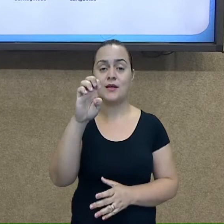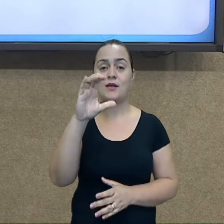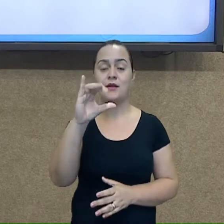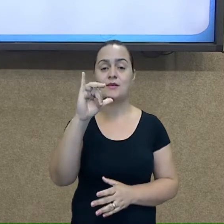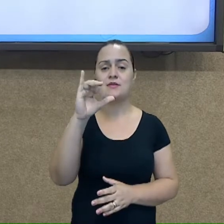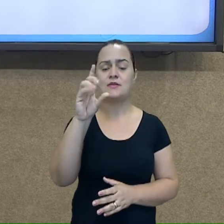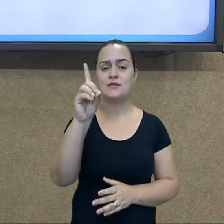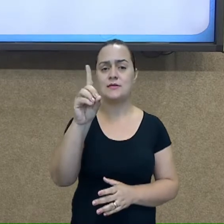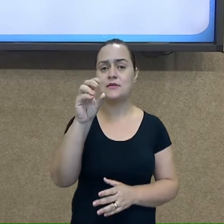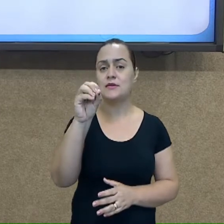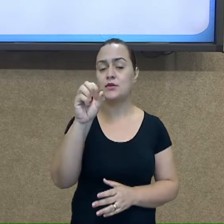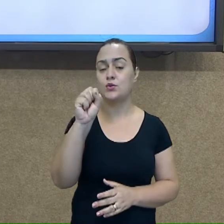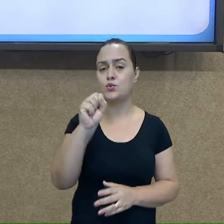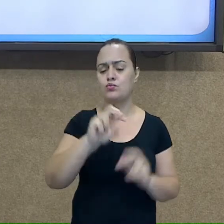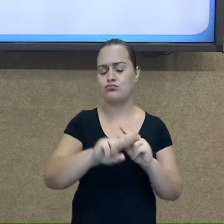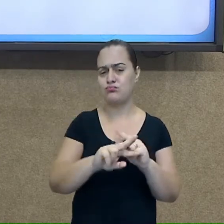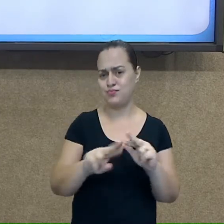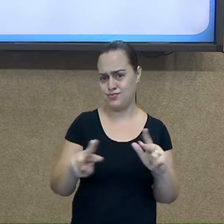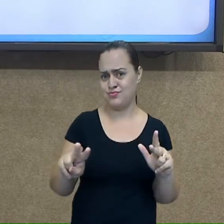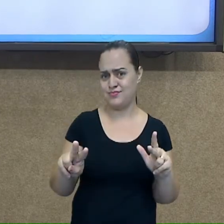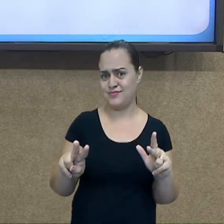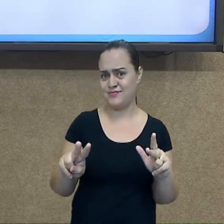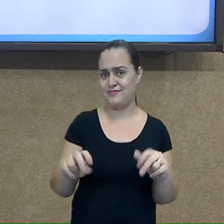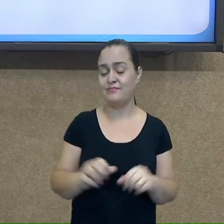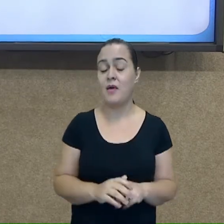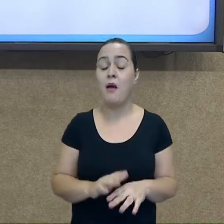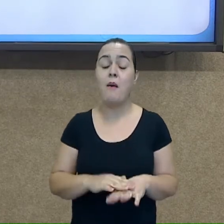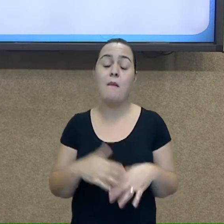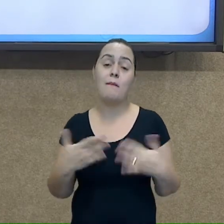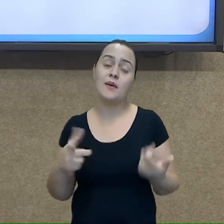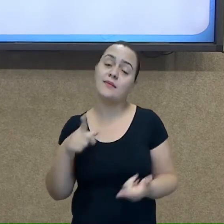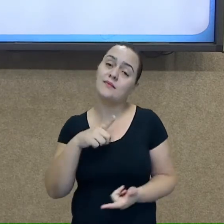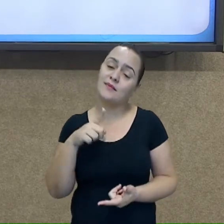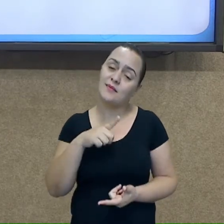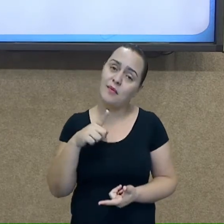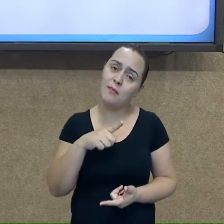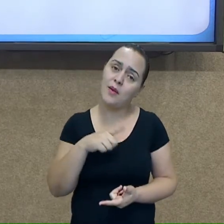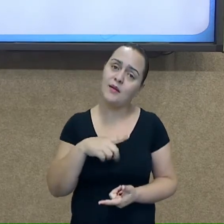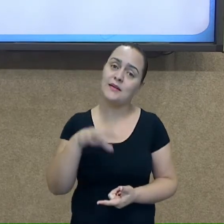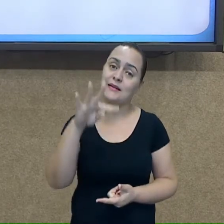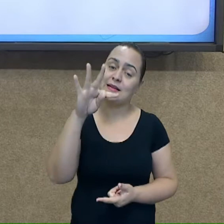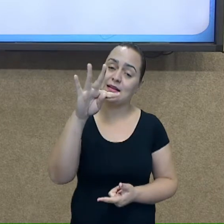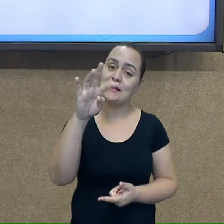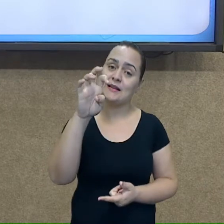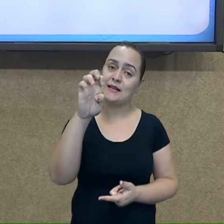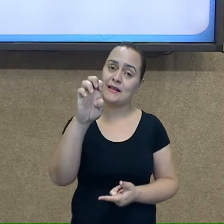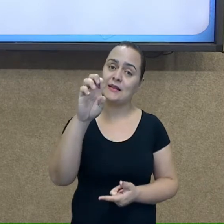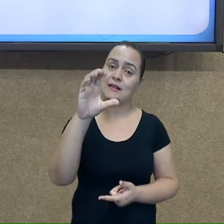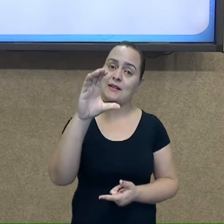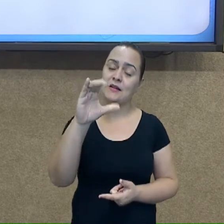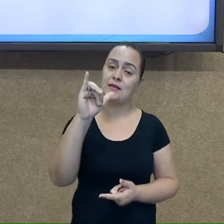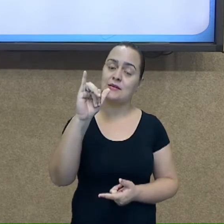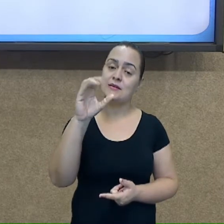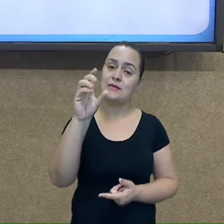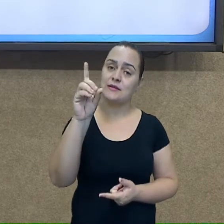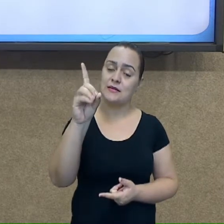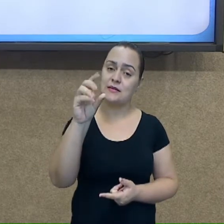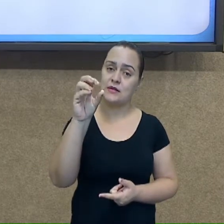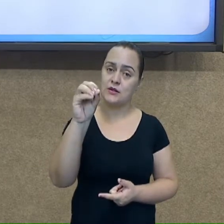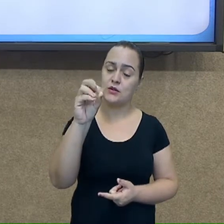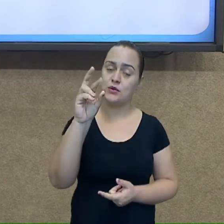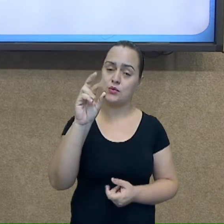Esses tecidos, eles também vão se aproximar, vão se